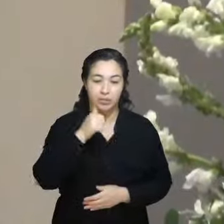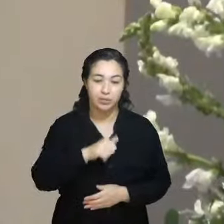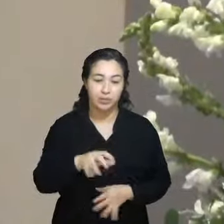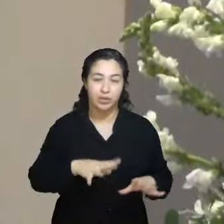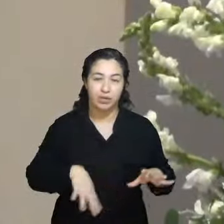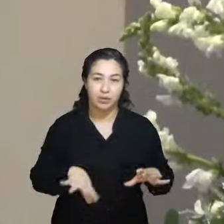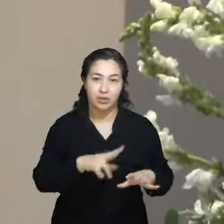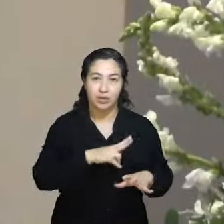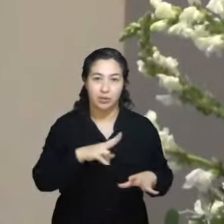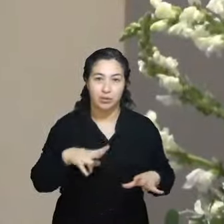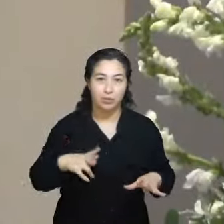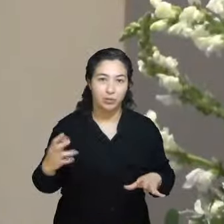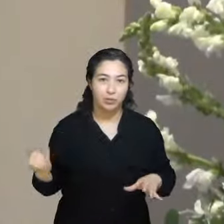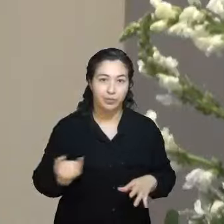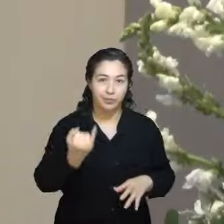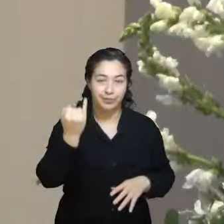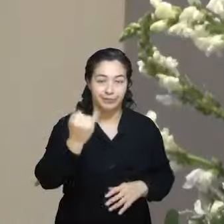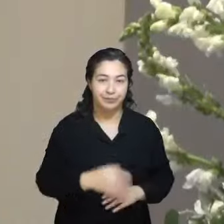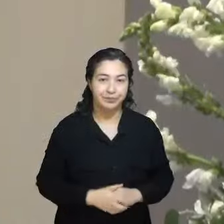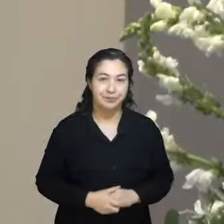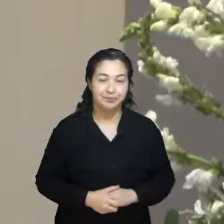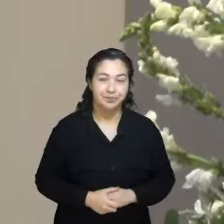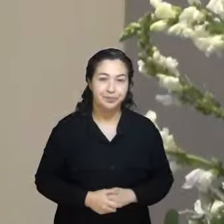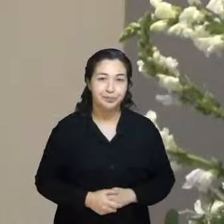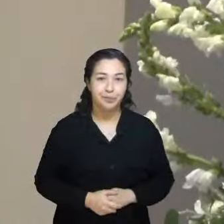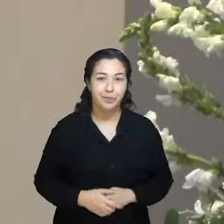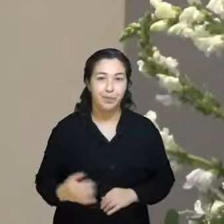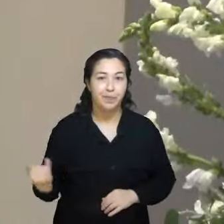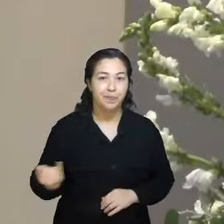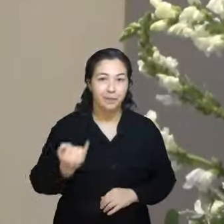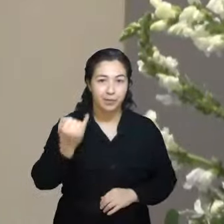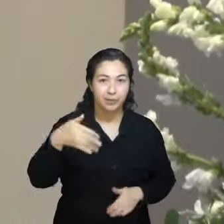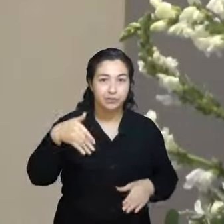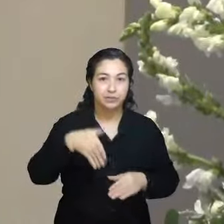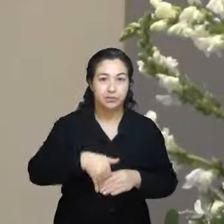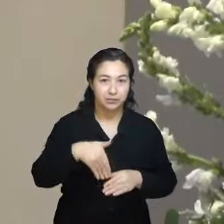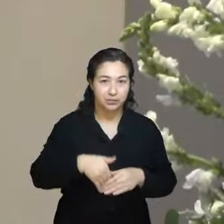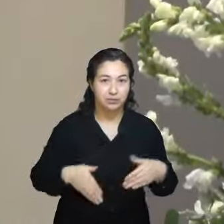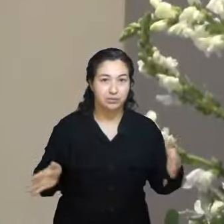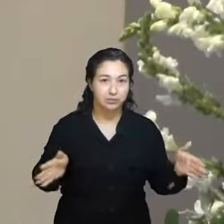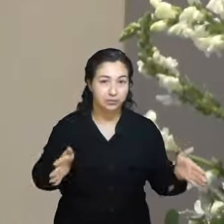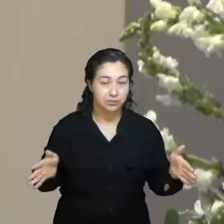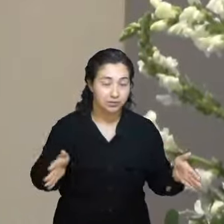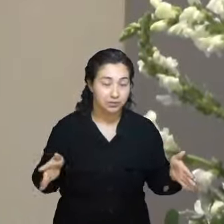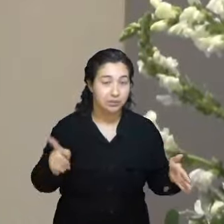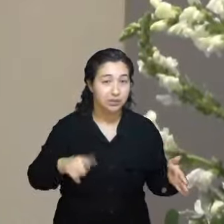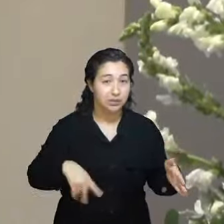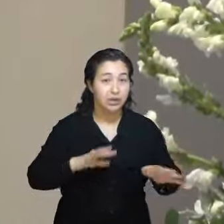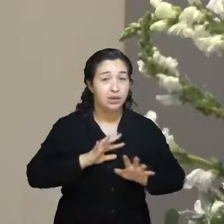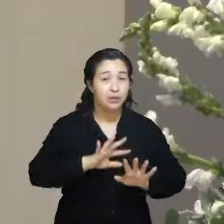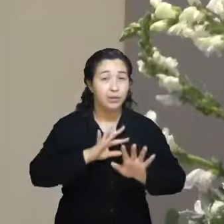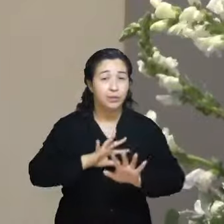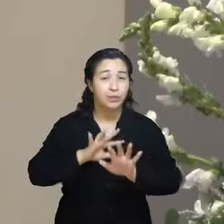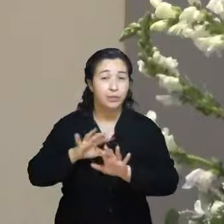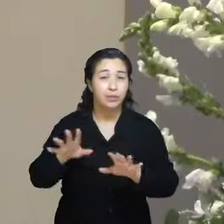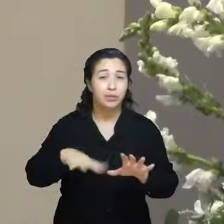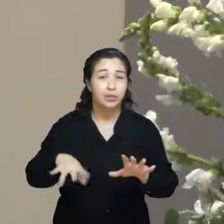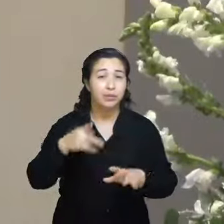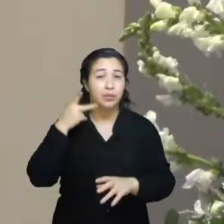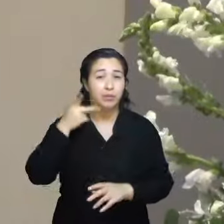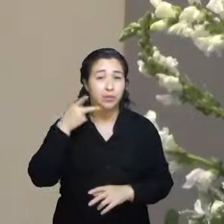maior relevância a importância dessas eleições que irá influenciar no tabuleiro político das